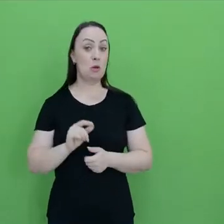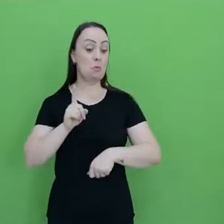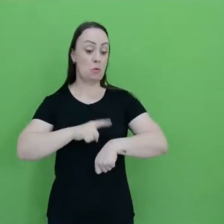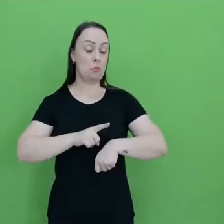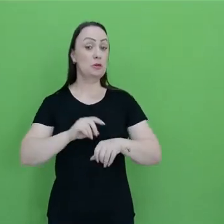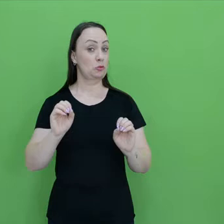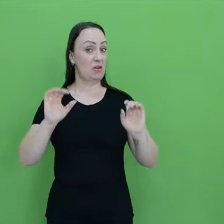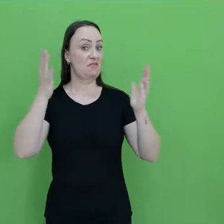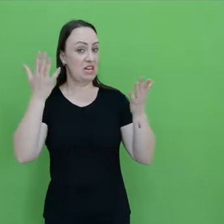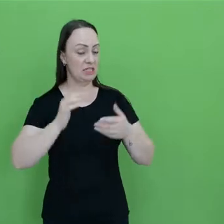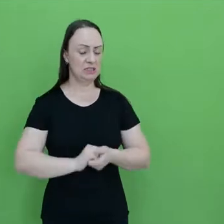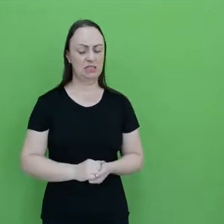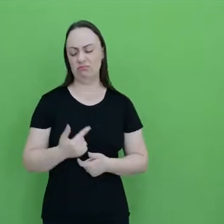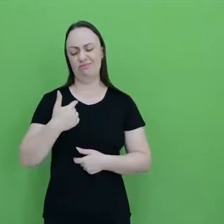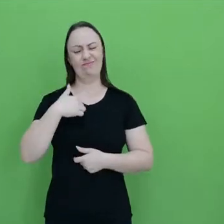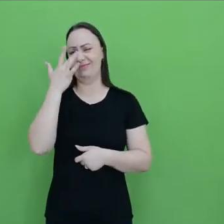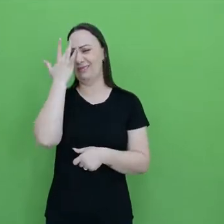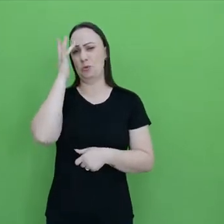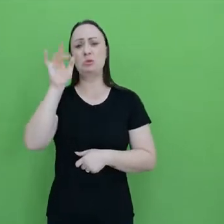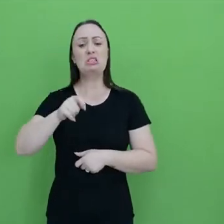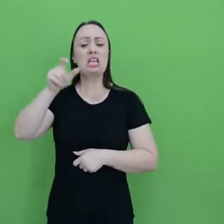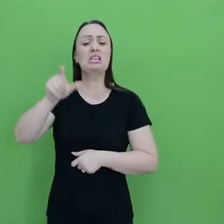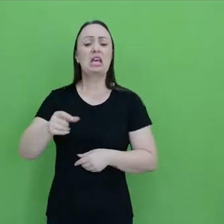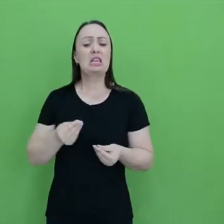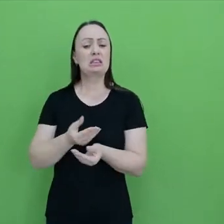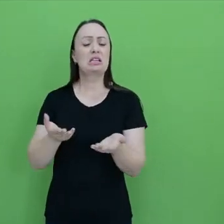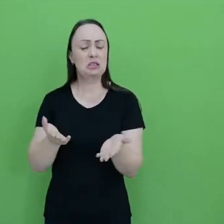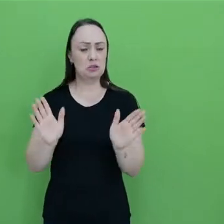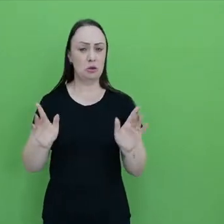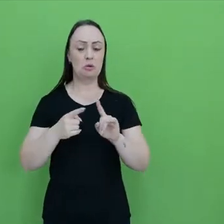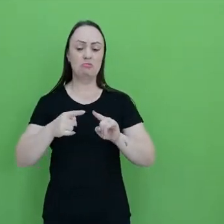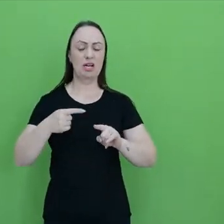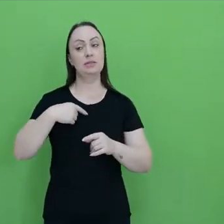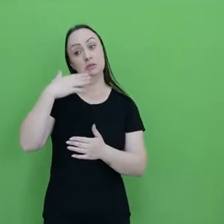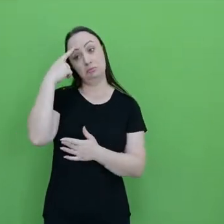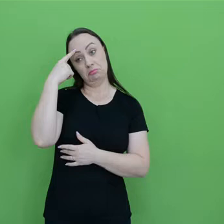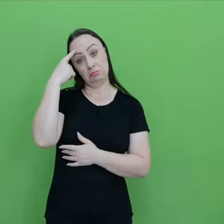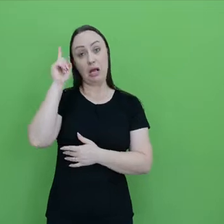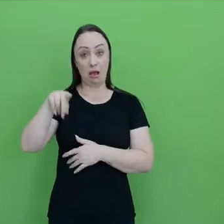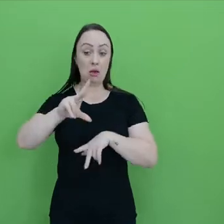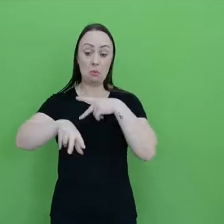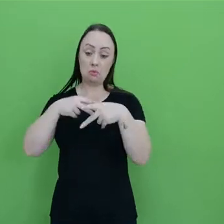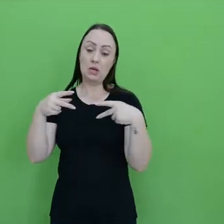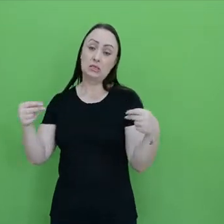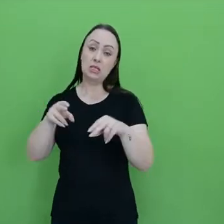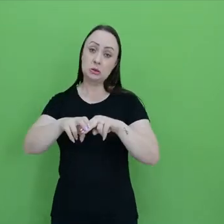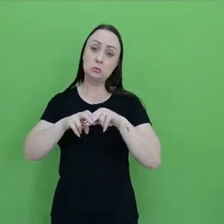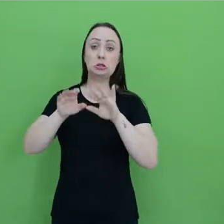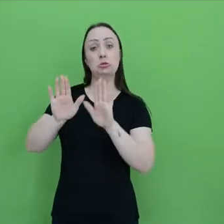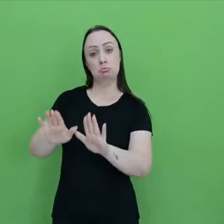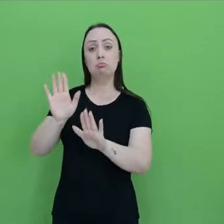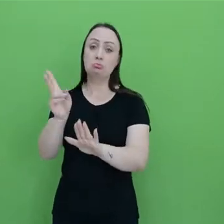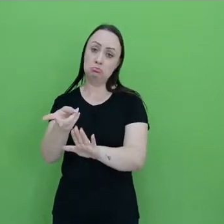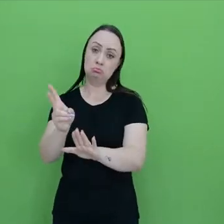durante uma festa. E mesmo ele não sabendo quem deixou a boneca, acreditou que se tratava de um presente, por